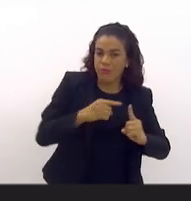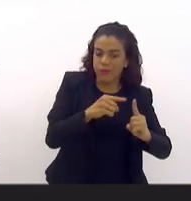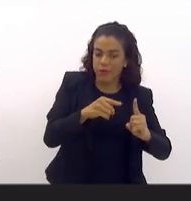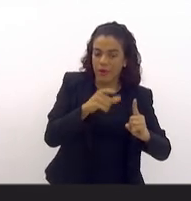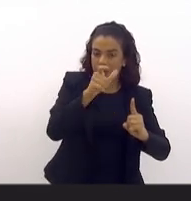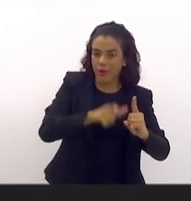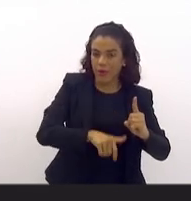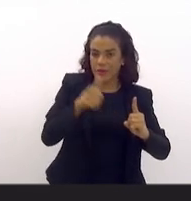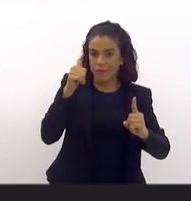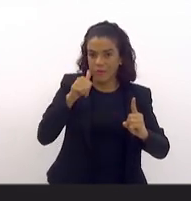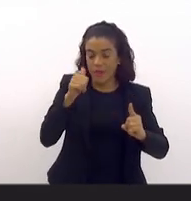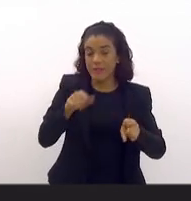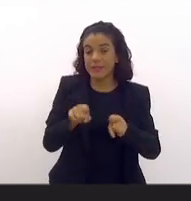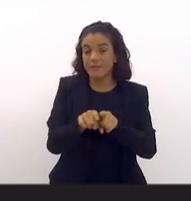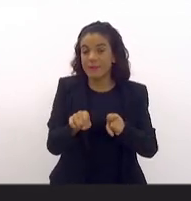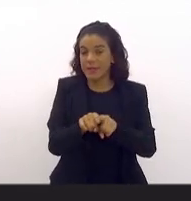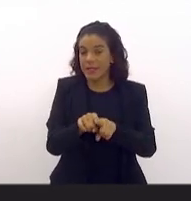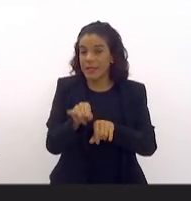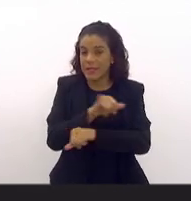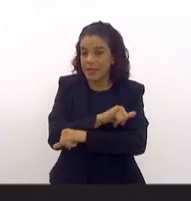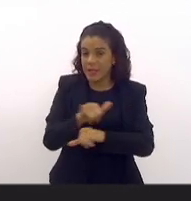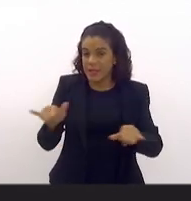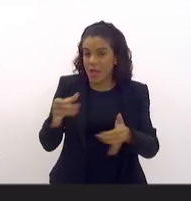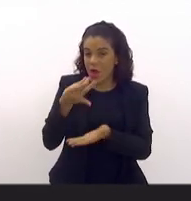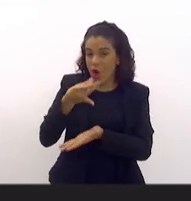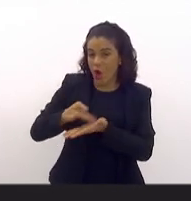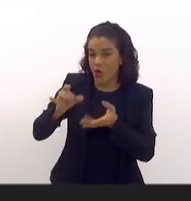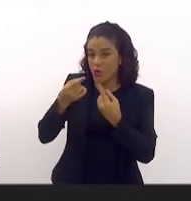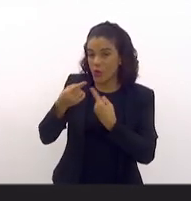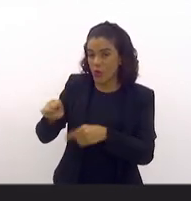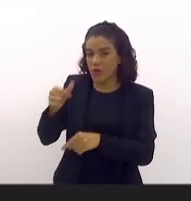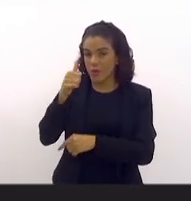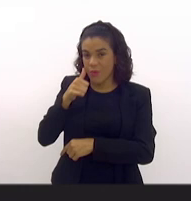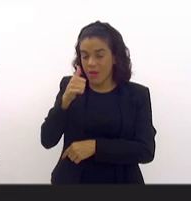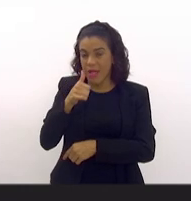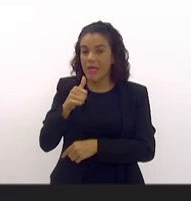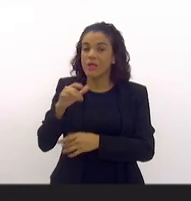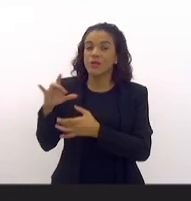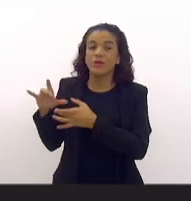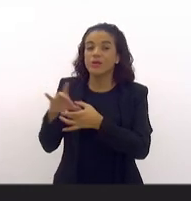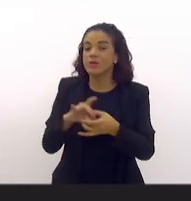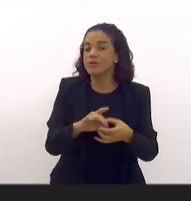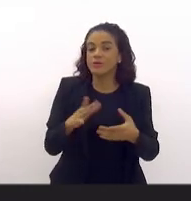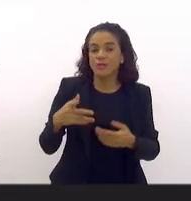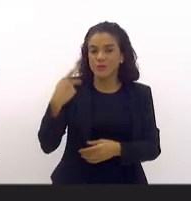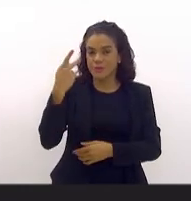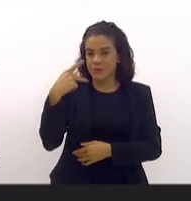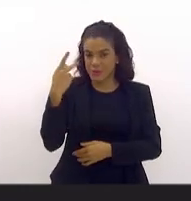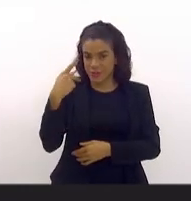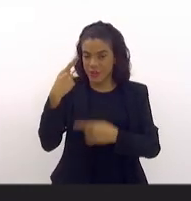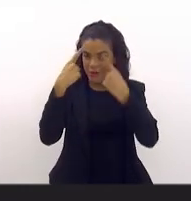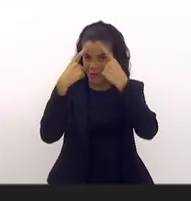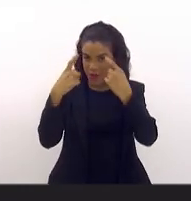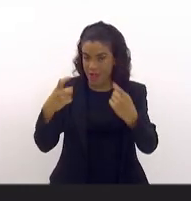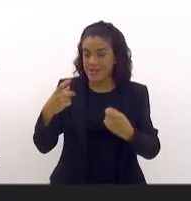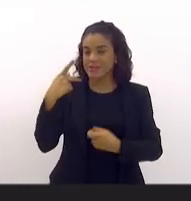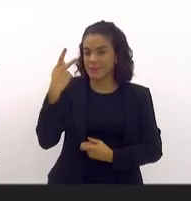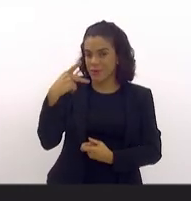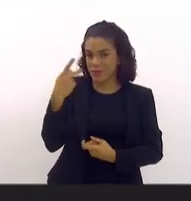E aí vamos trazer também essa misoginia no contexto político, ou seja, de violência política